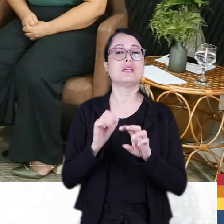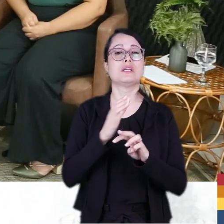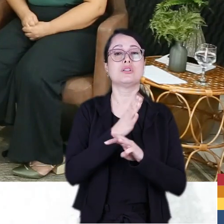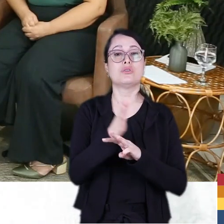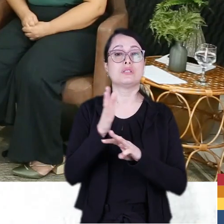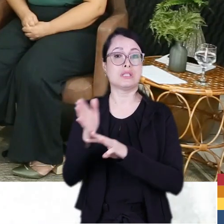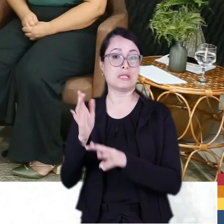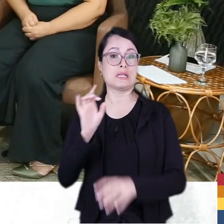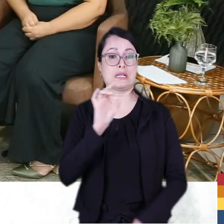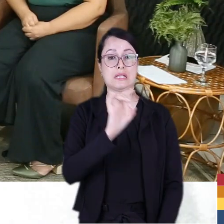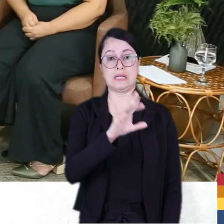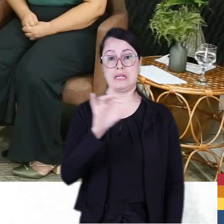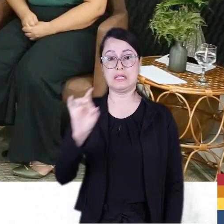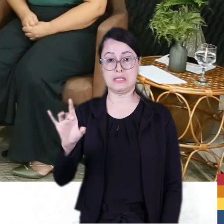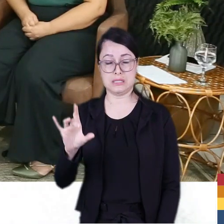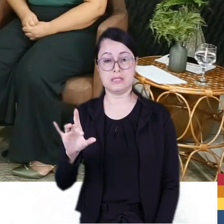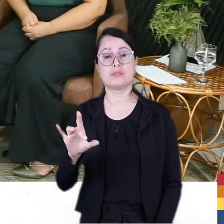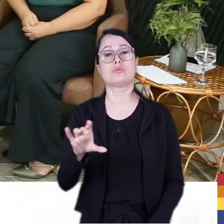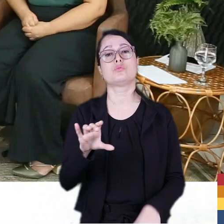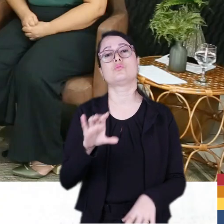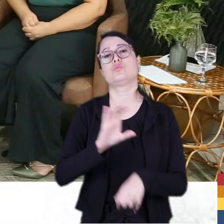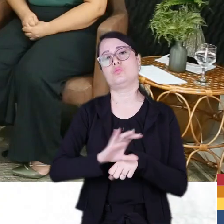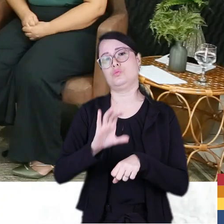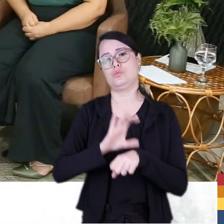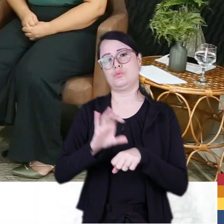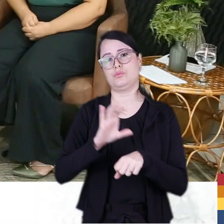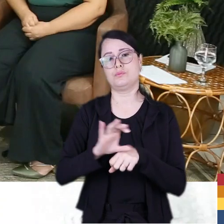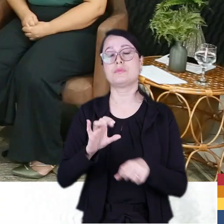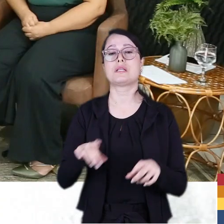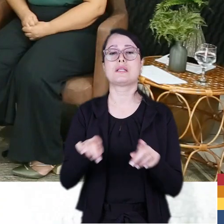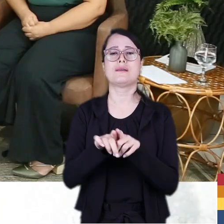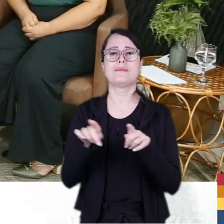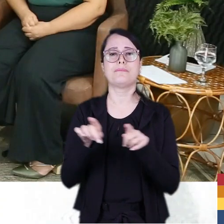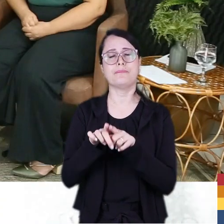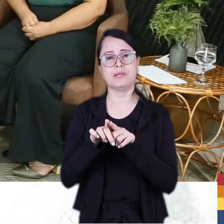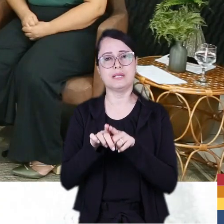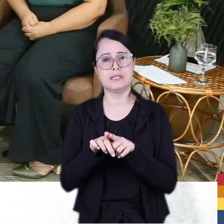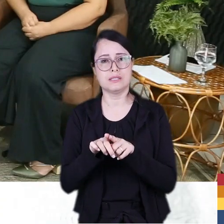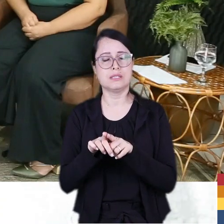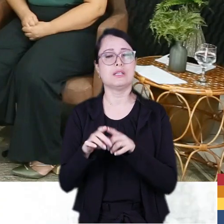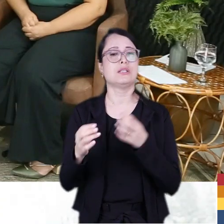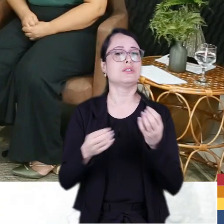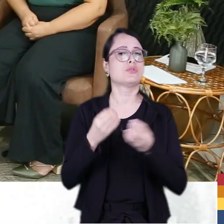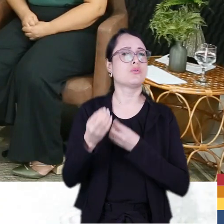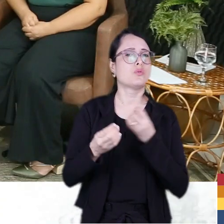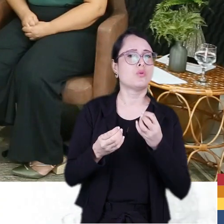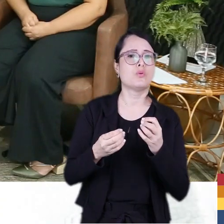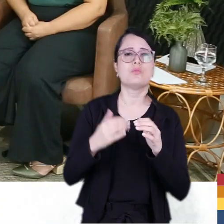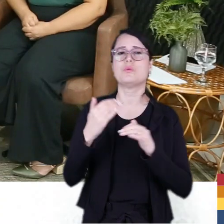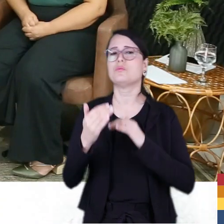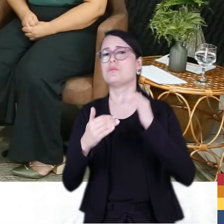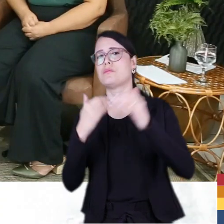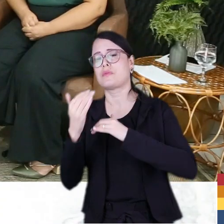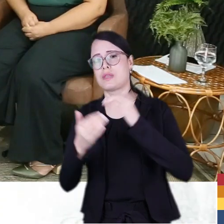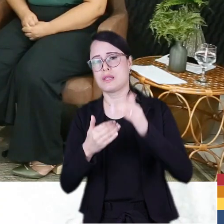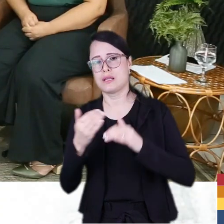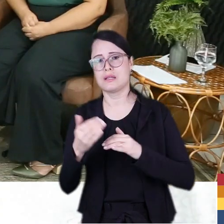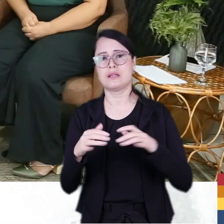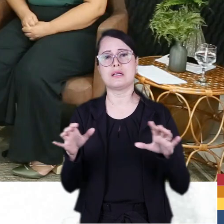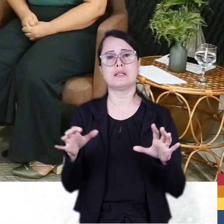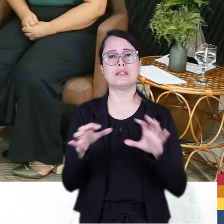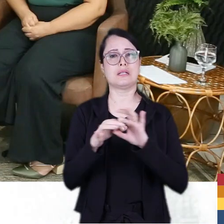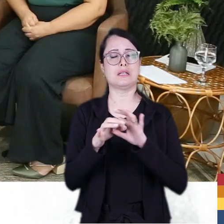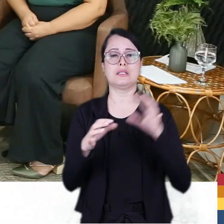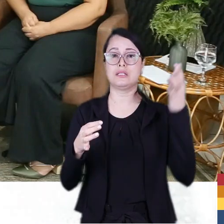de um curso com os conhecimentos científicos que estão por trás os fundamentos científicos e tecnológicos que norteiam cada